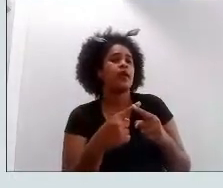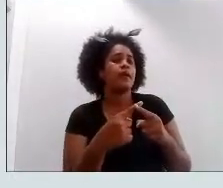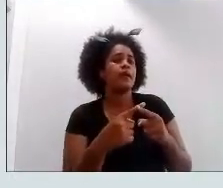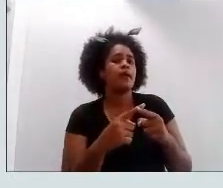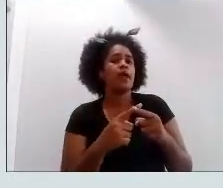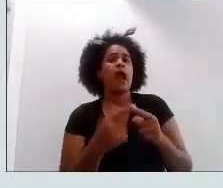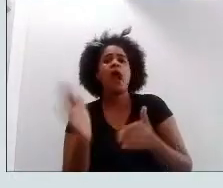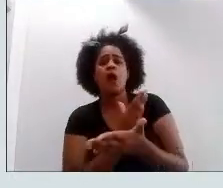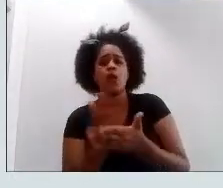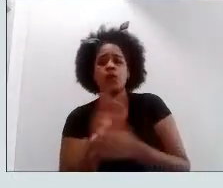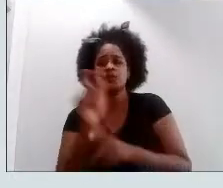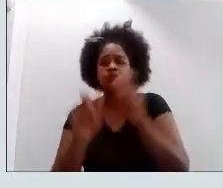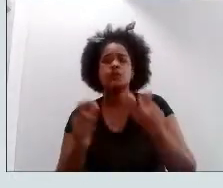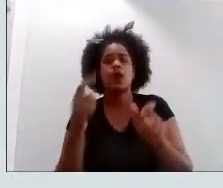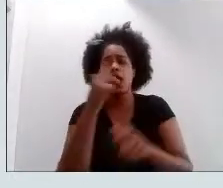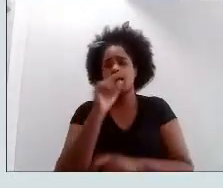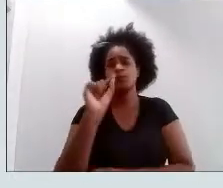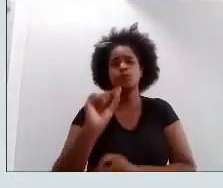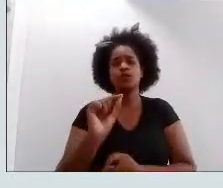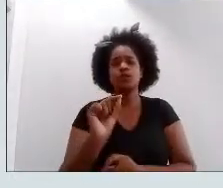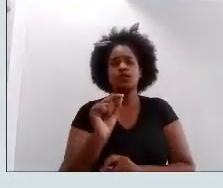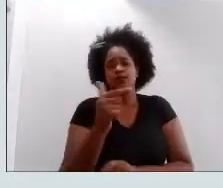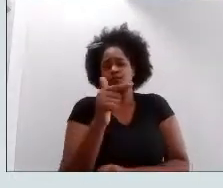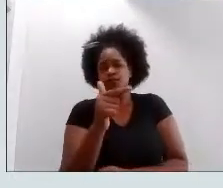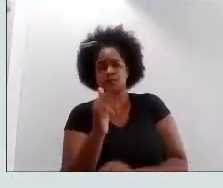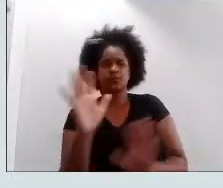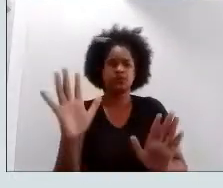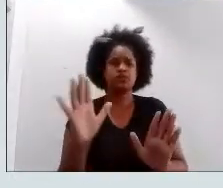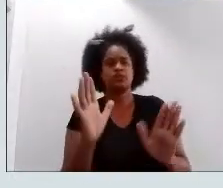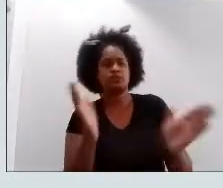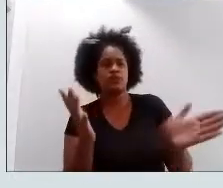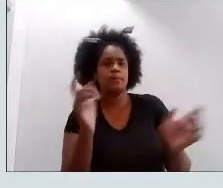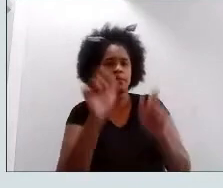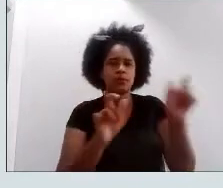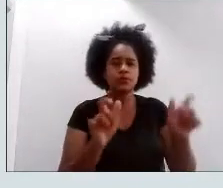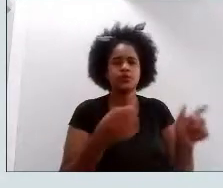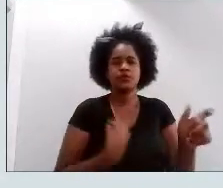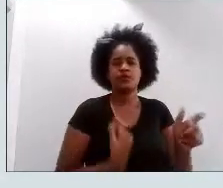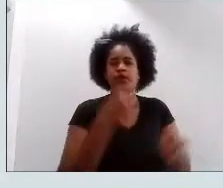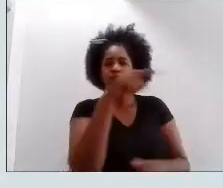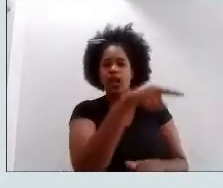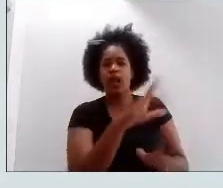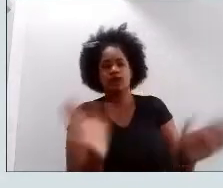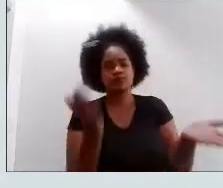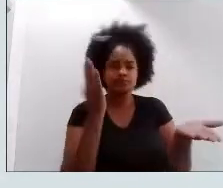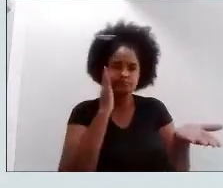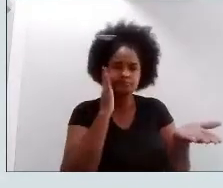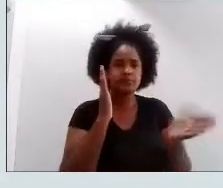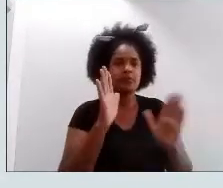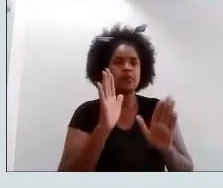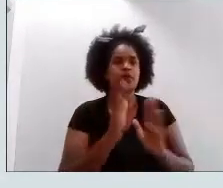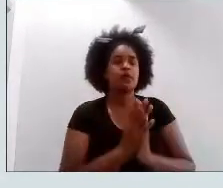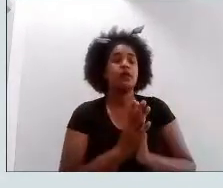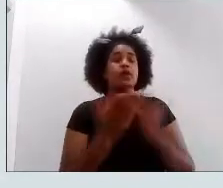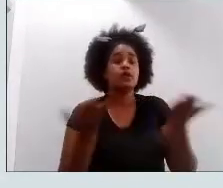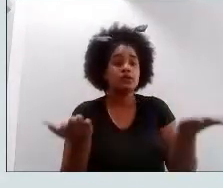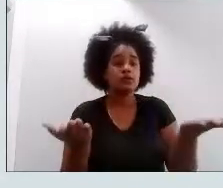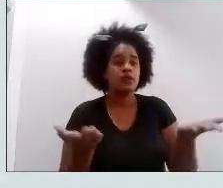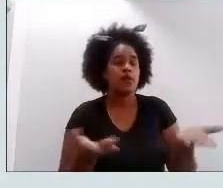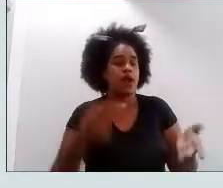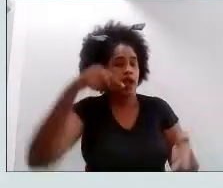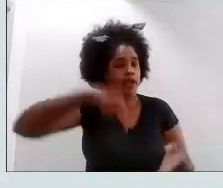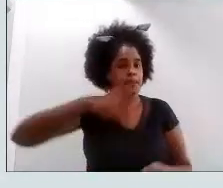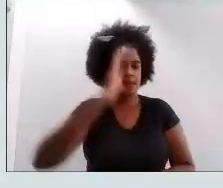o determinado lá em São Raimundo Nonato. A gente tem aqui no Brasil mais de 12 mil